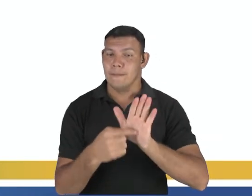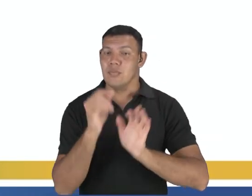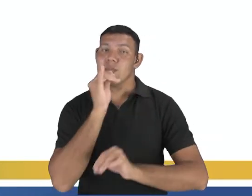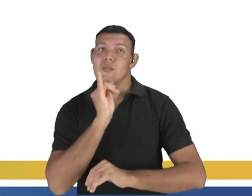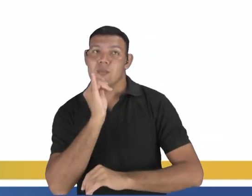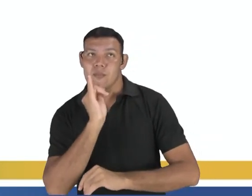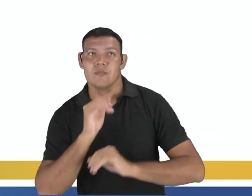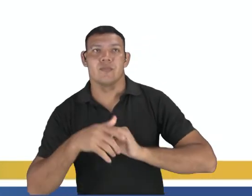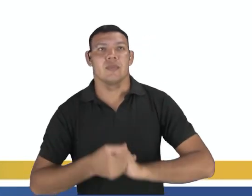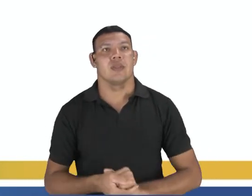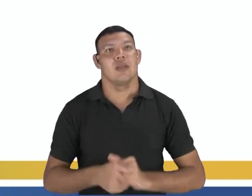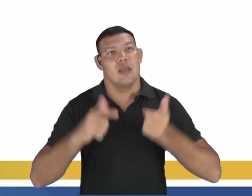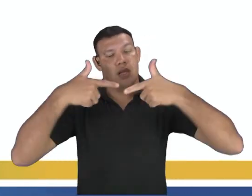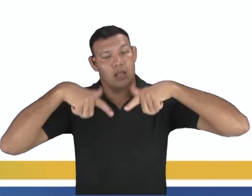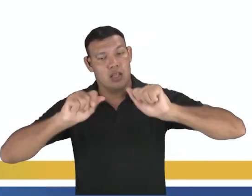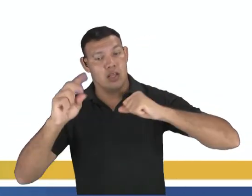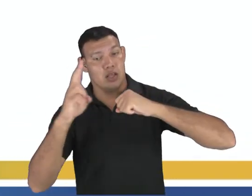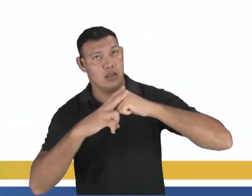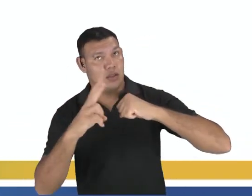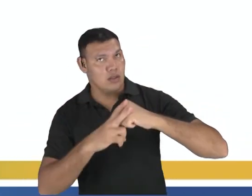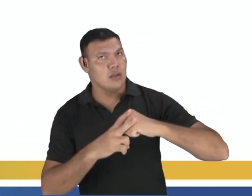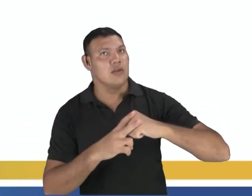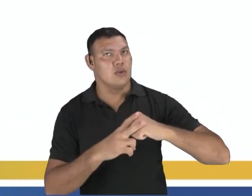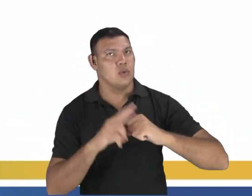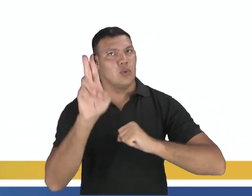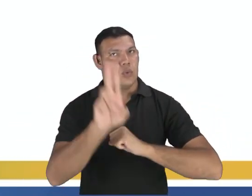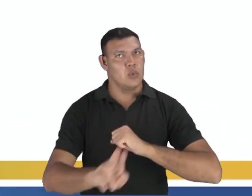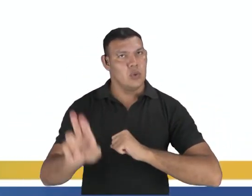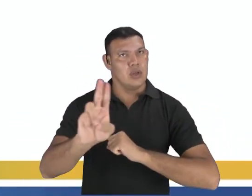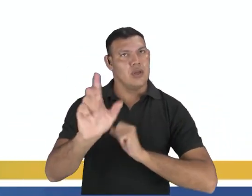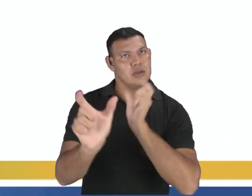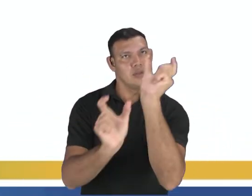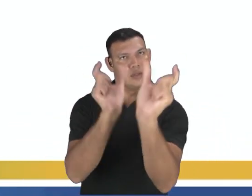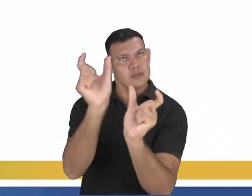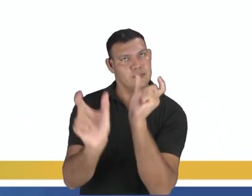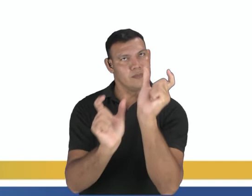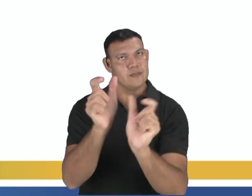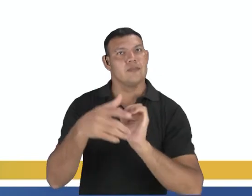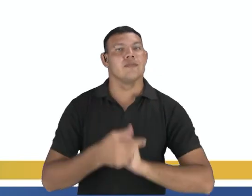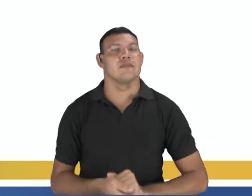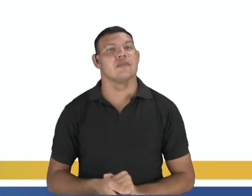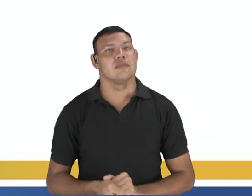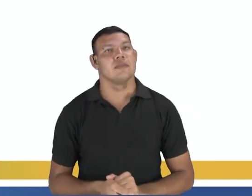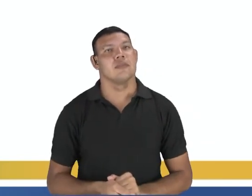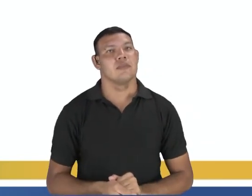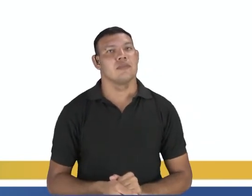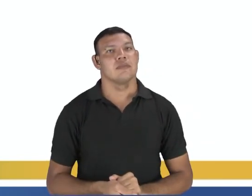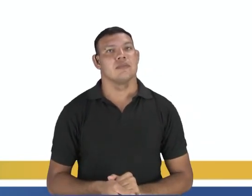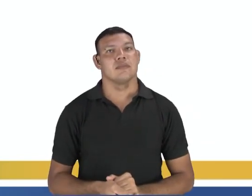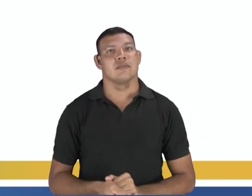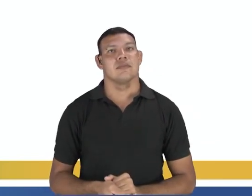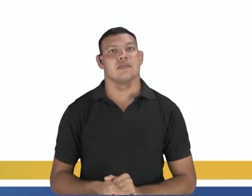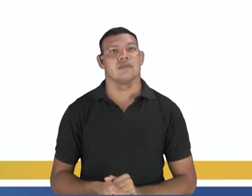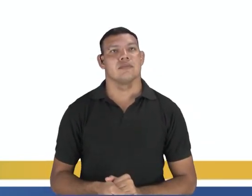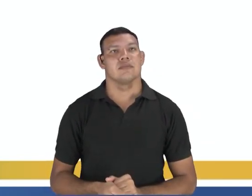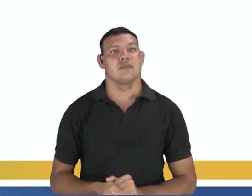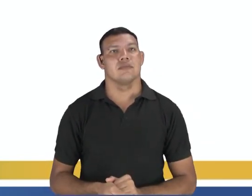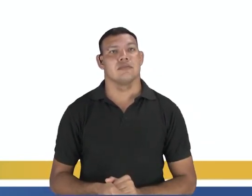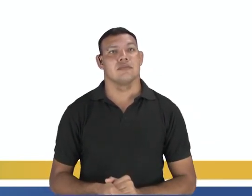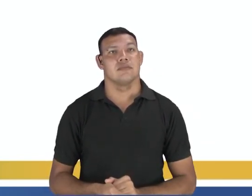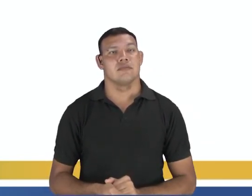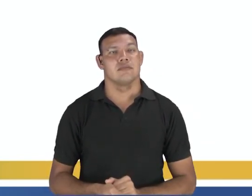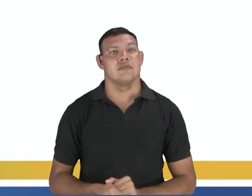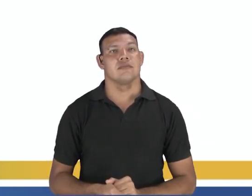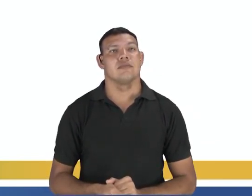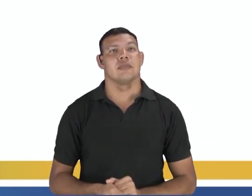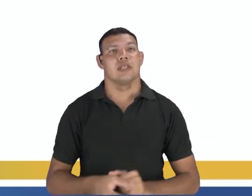que é linguagem verbal? É aquela representada por palavras propriamente ditas,